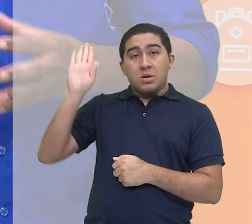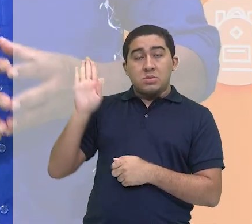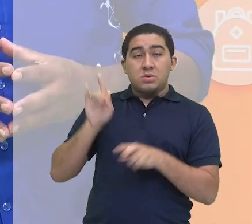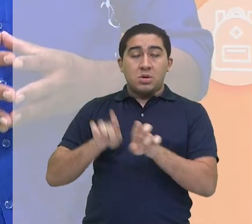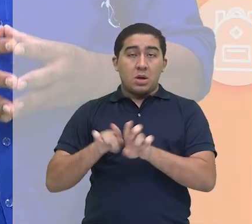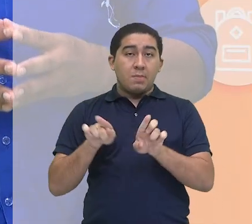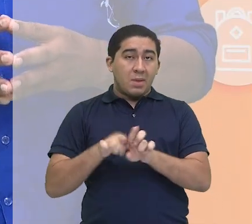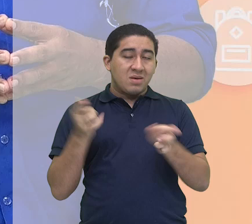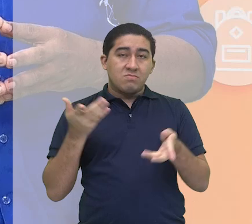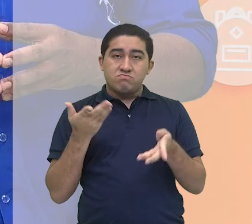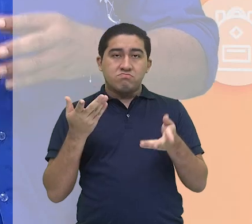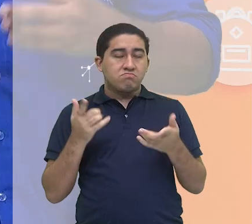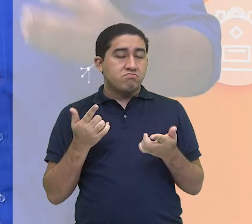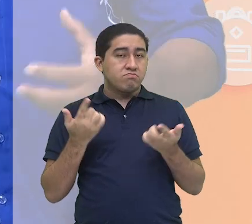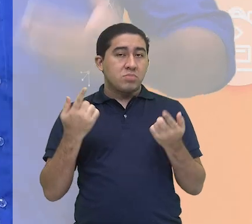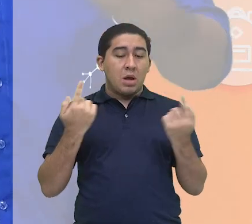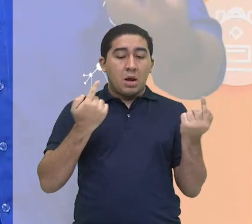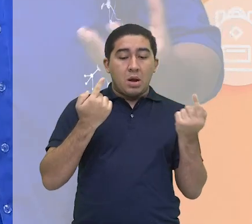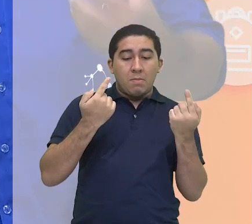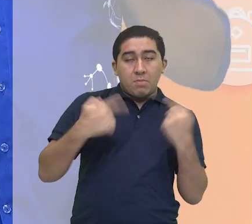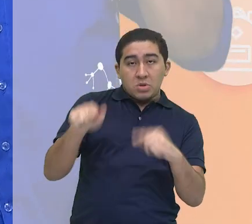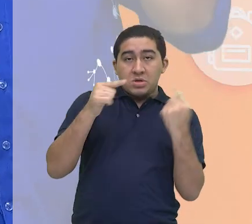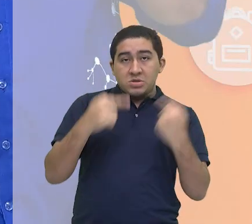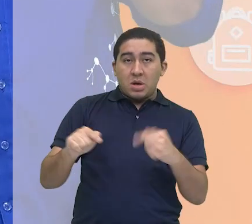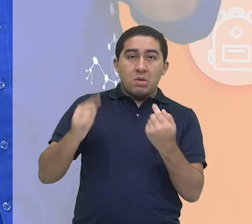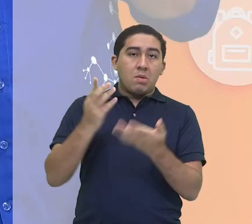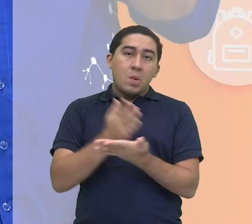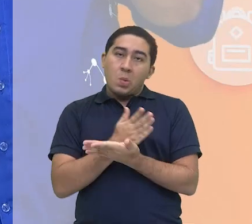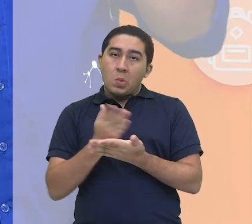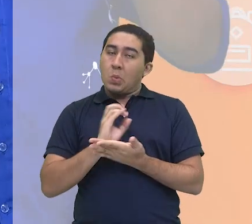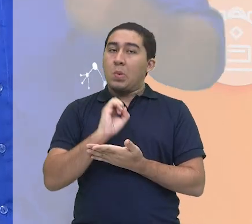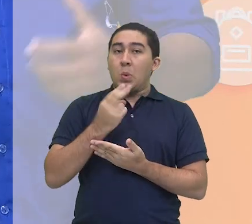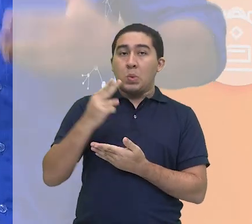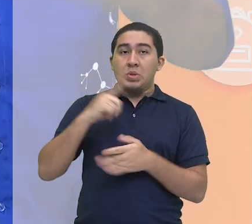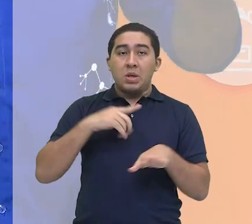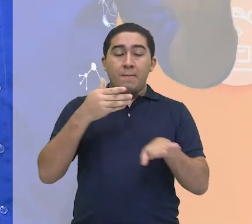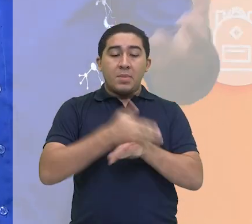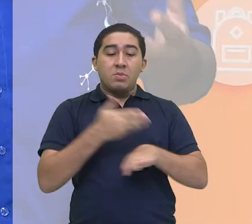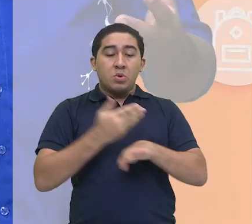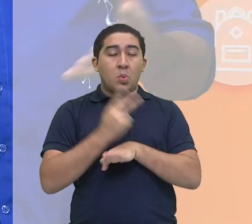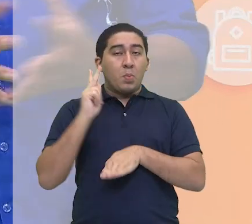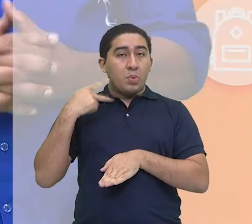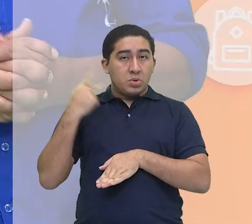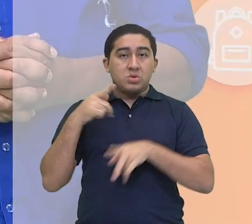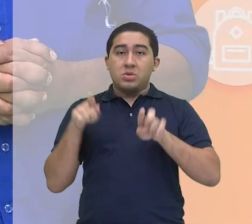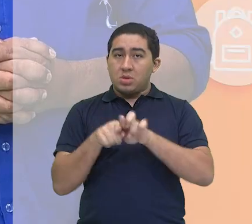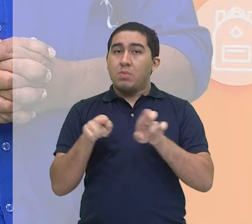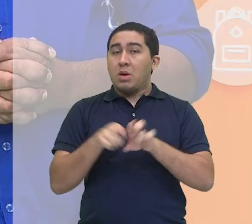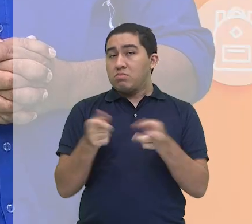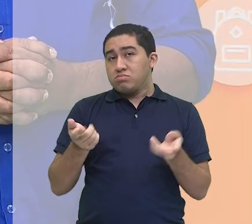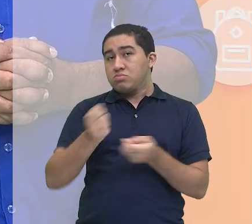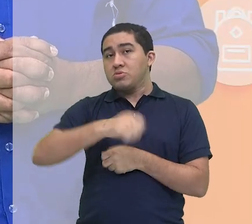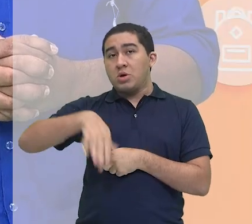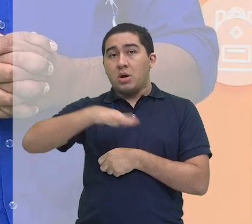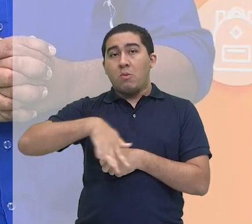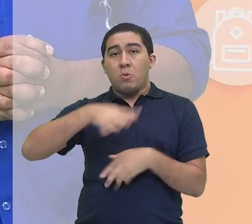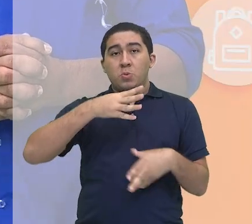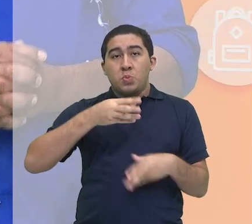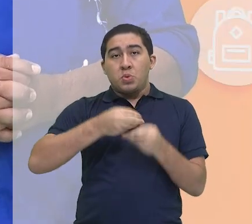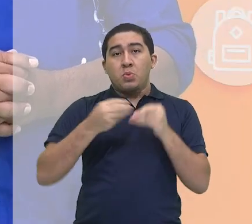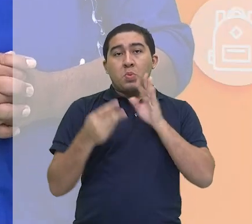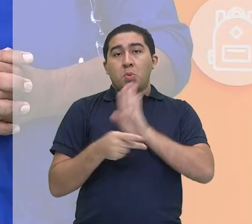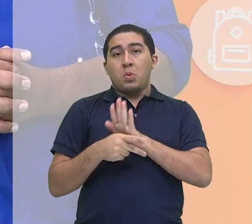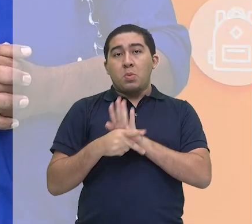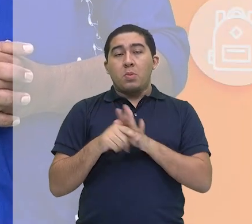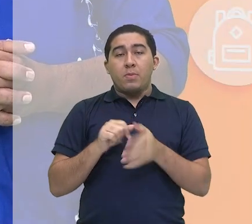protestar contra alguma coisa, se envolver em discussões políticas e participar, de um modo geral, contribuindo